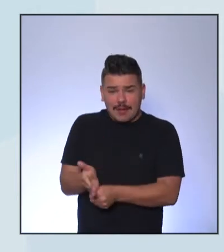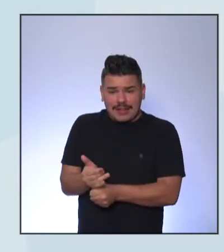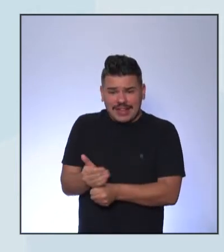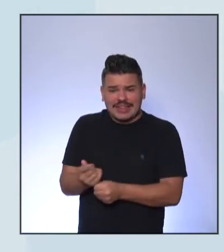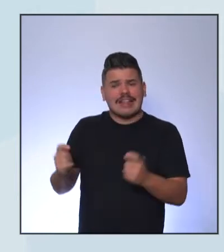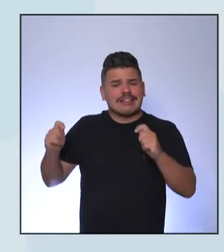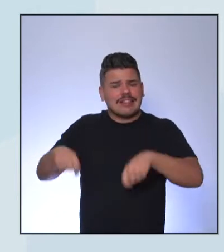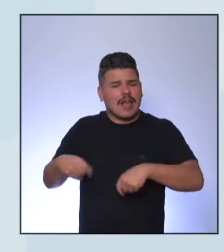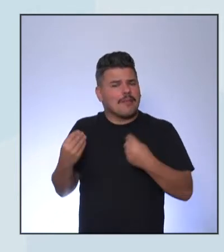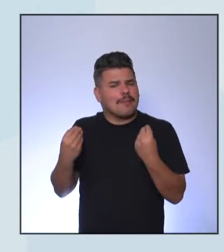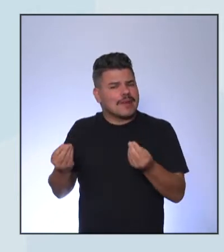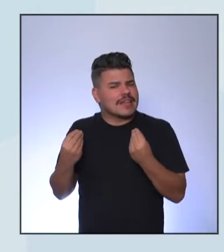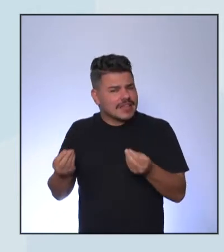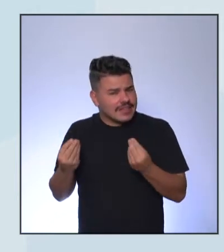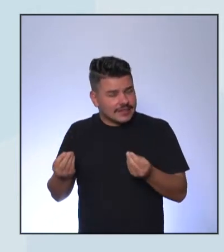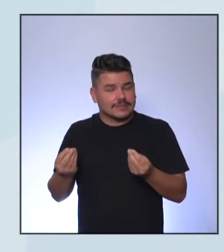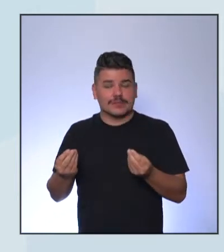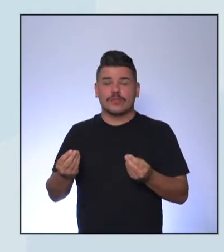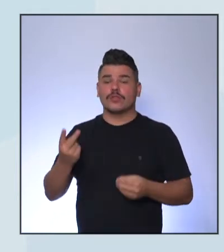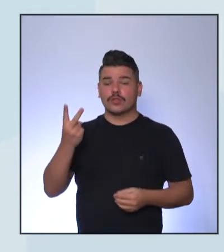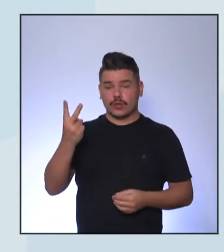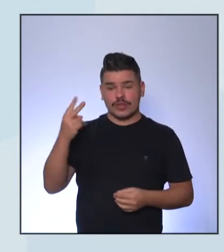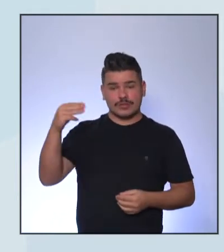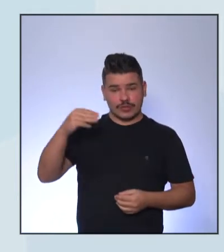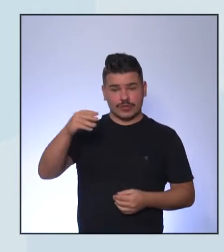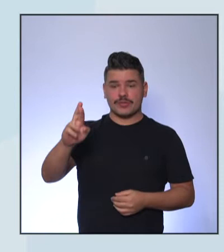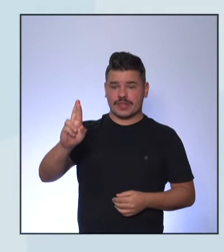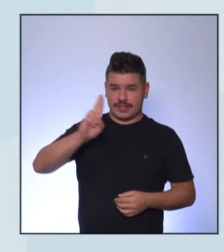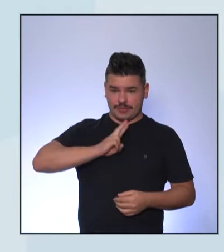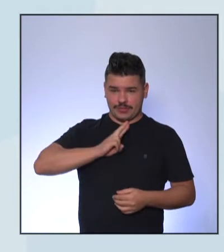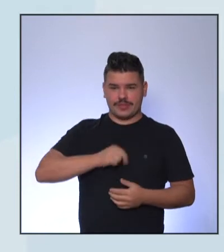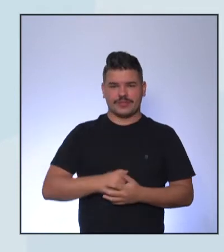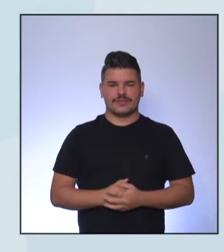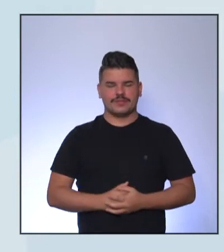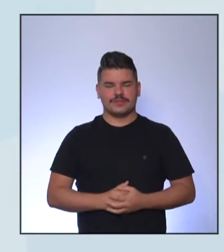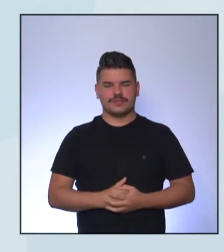reação? Então, vocês têm aí 2 minutinhos para responder.